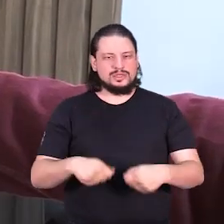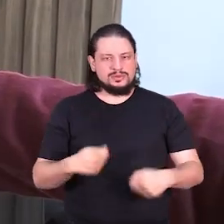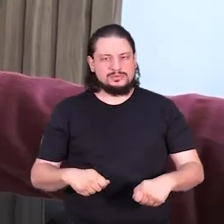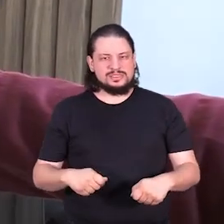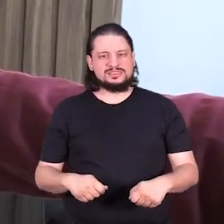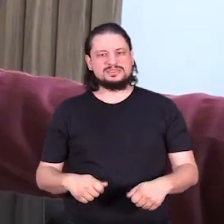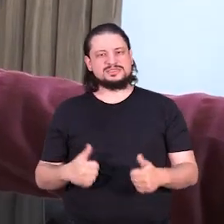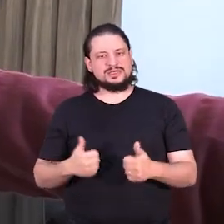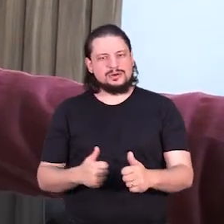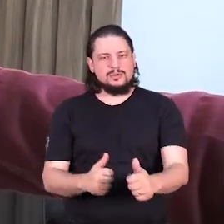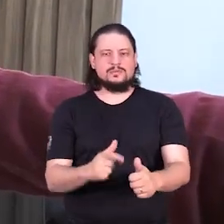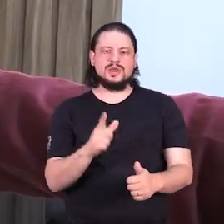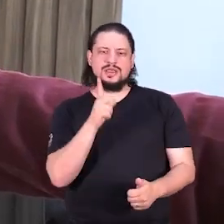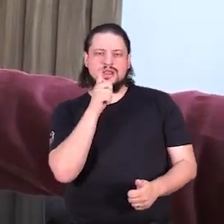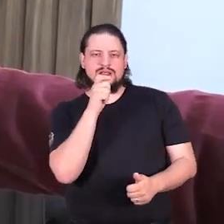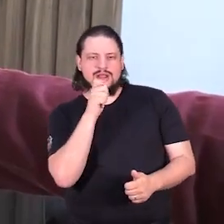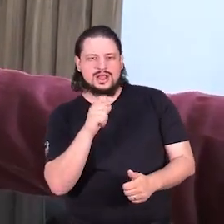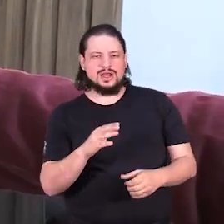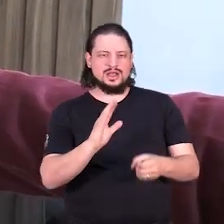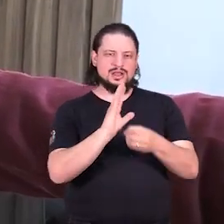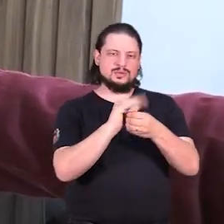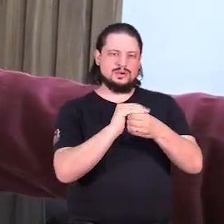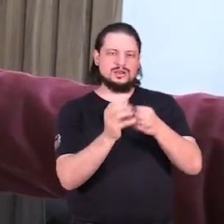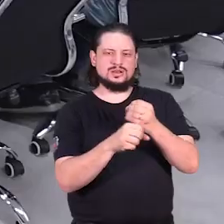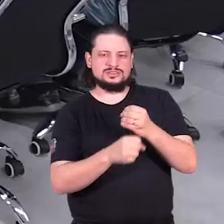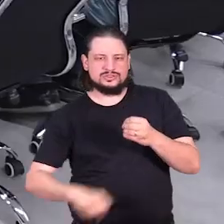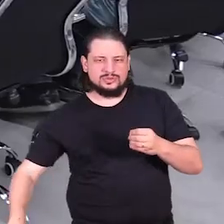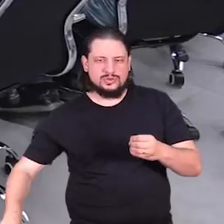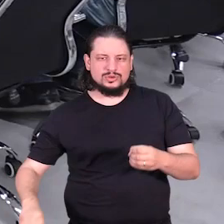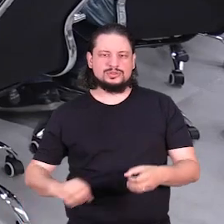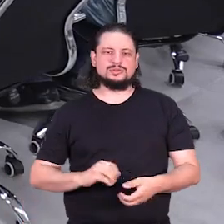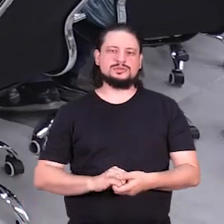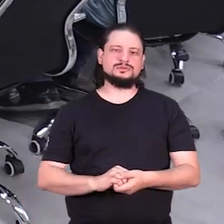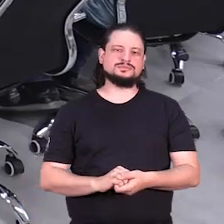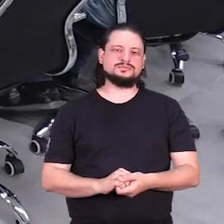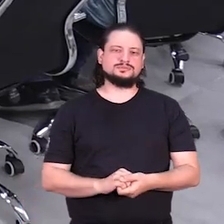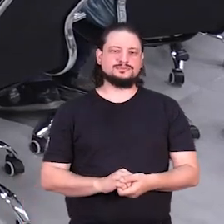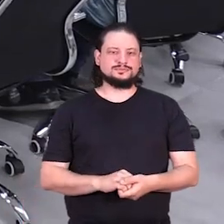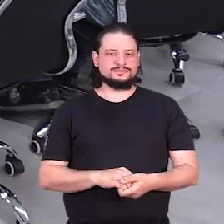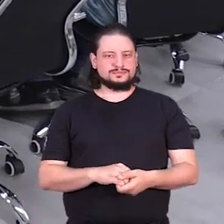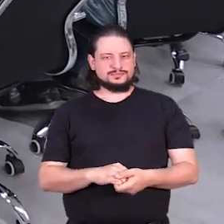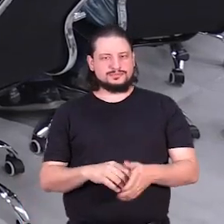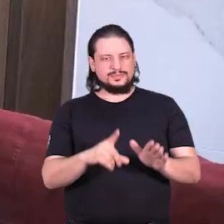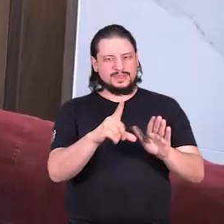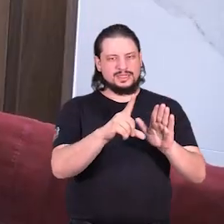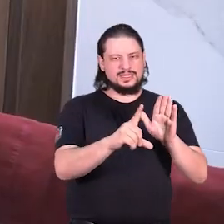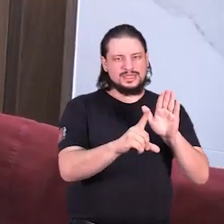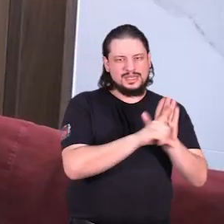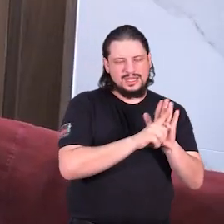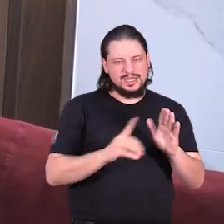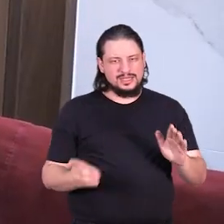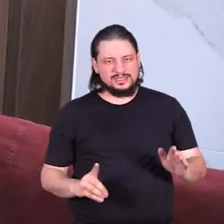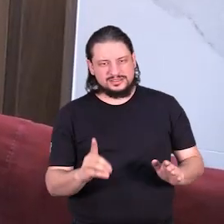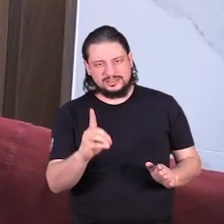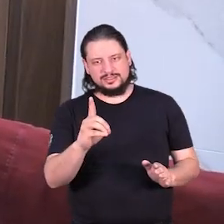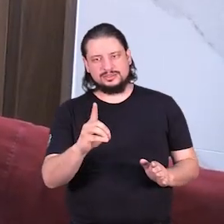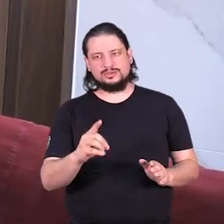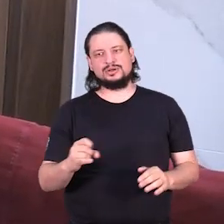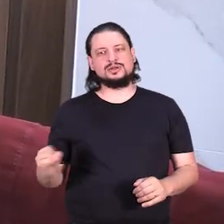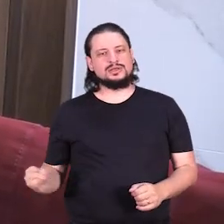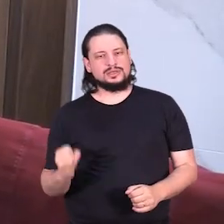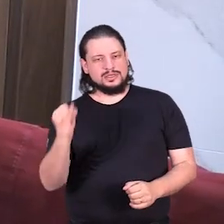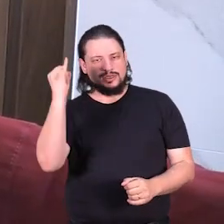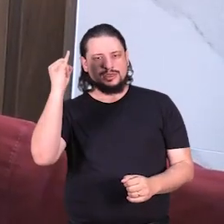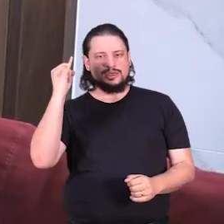da mobilidade urbana na questão do esgoto na questão da água quando o plano diretor vem para cá é importante que os vereadores estejam sabendo